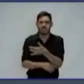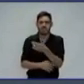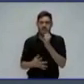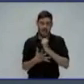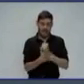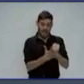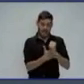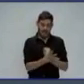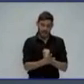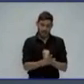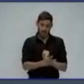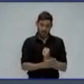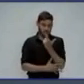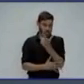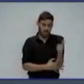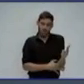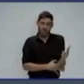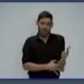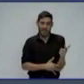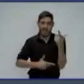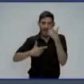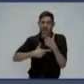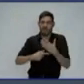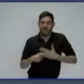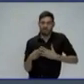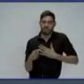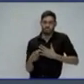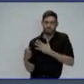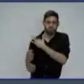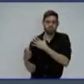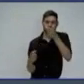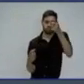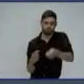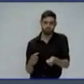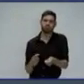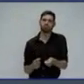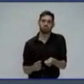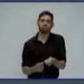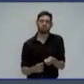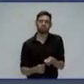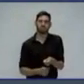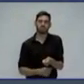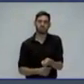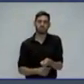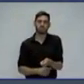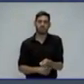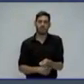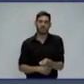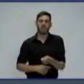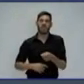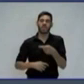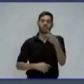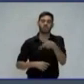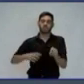dos desmandos da ditadura, das ditaduras, com seu cortejo